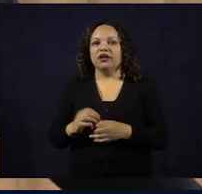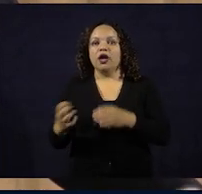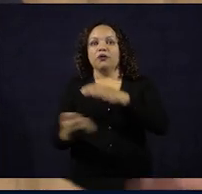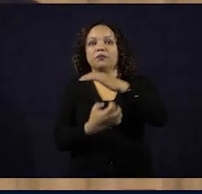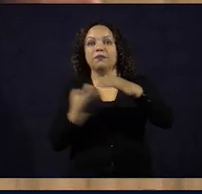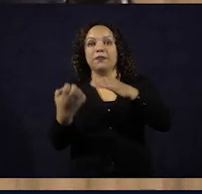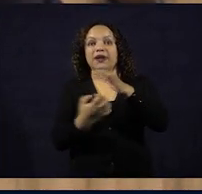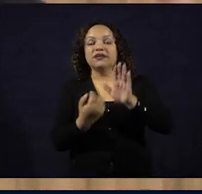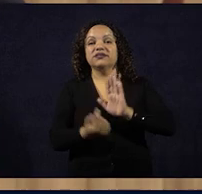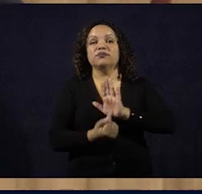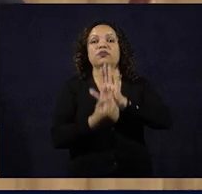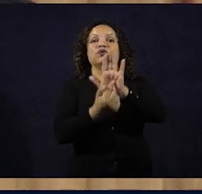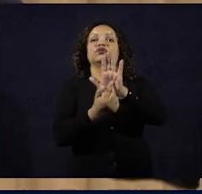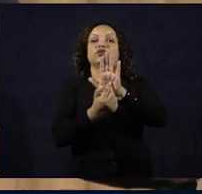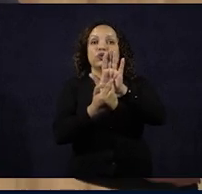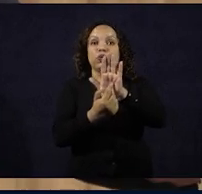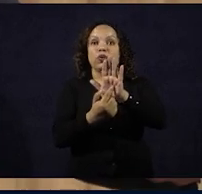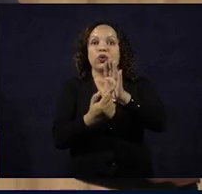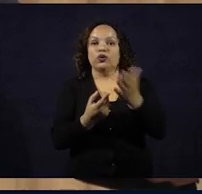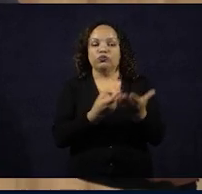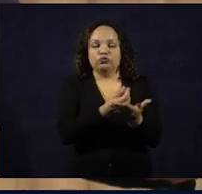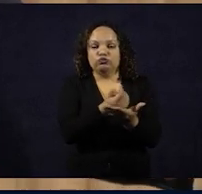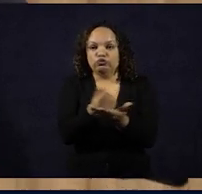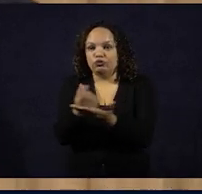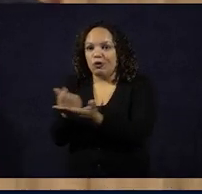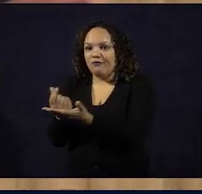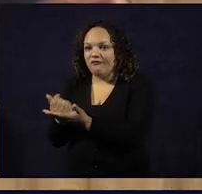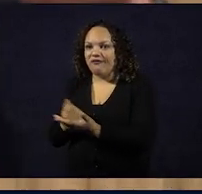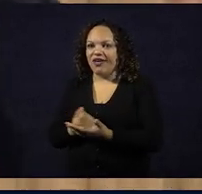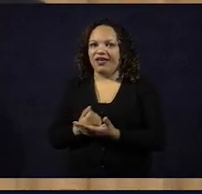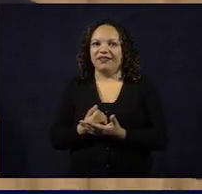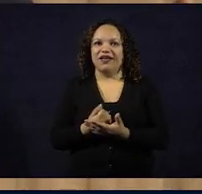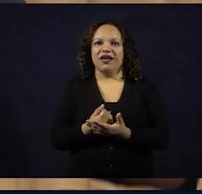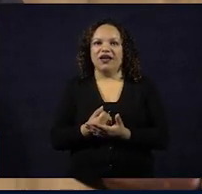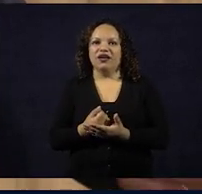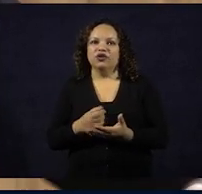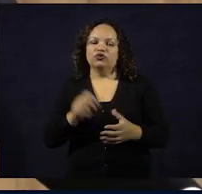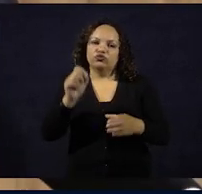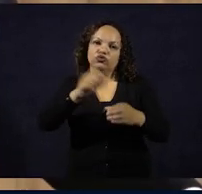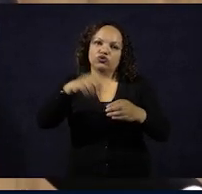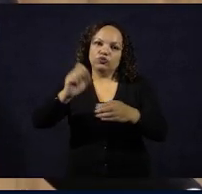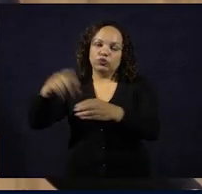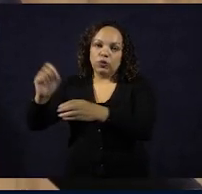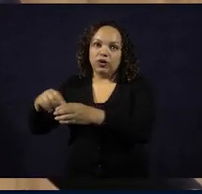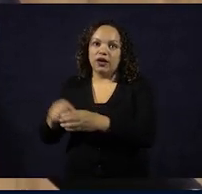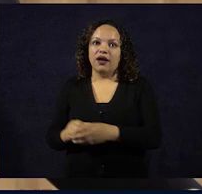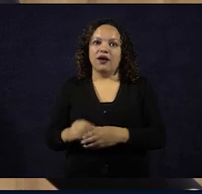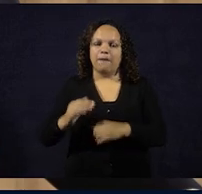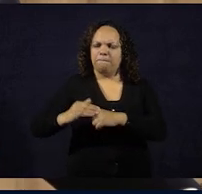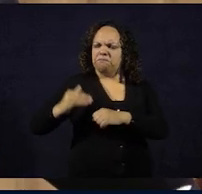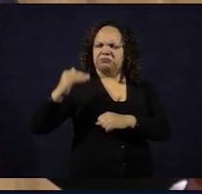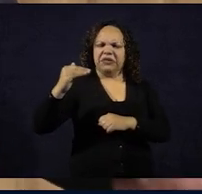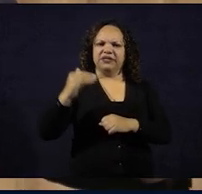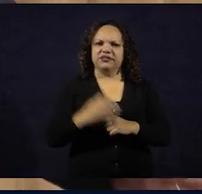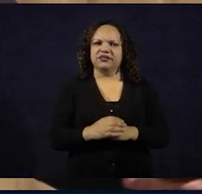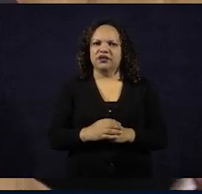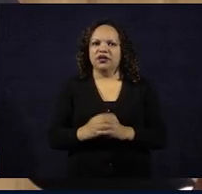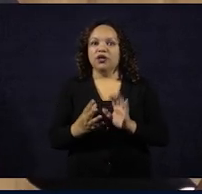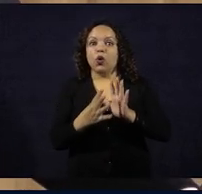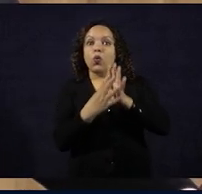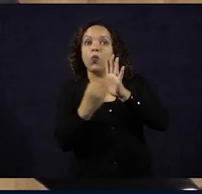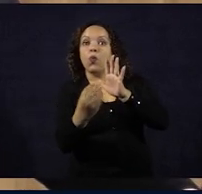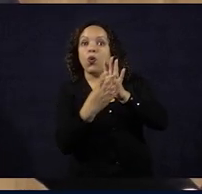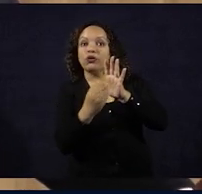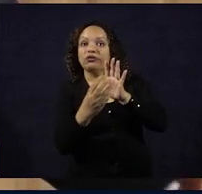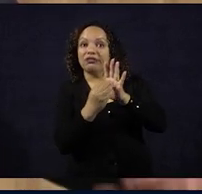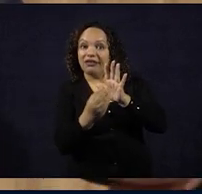sempre se destacou numa performance operacional e agrícola muito acima da média do nosso setor então com esse modelo